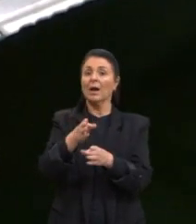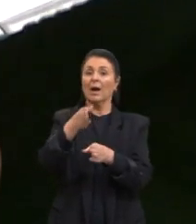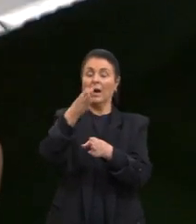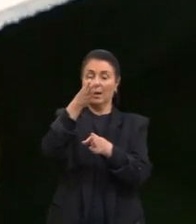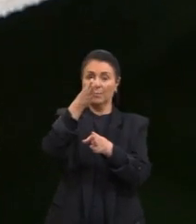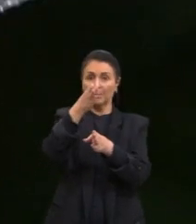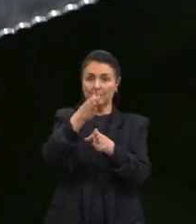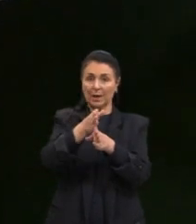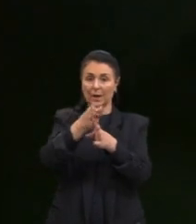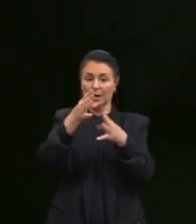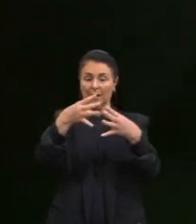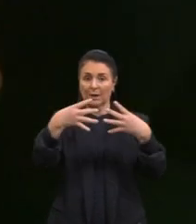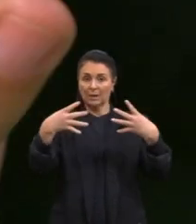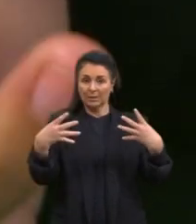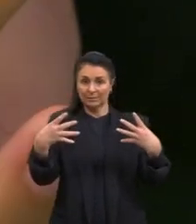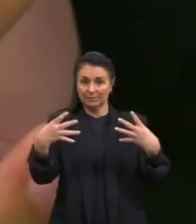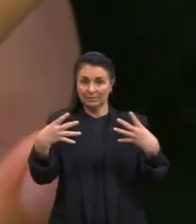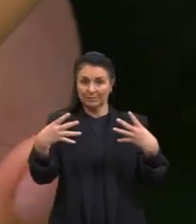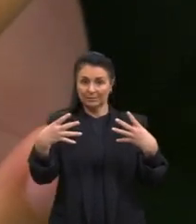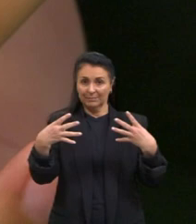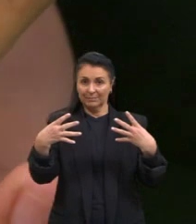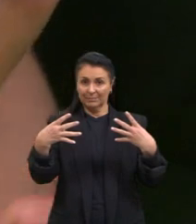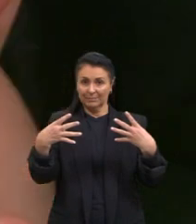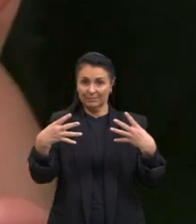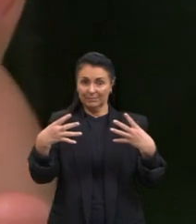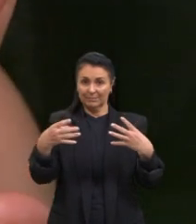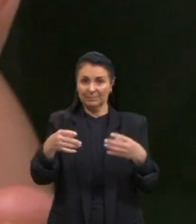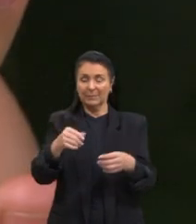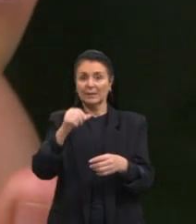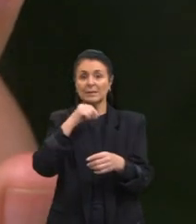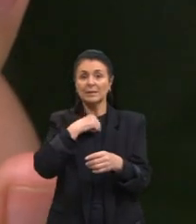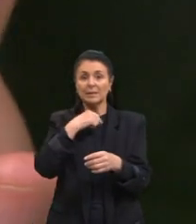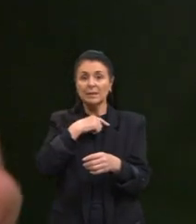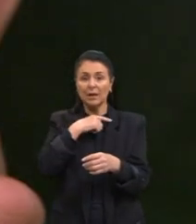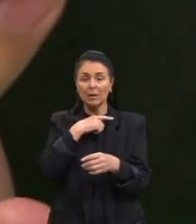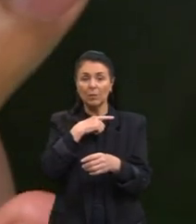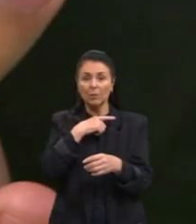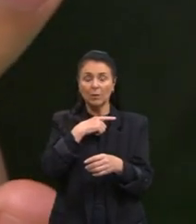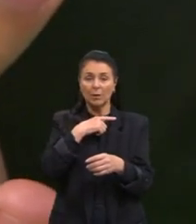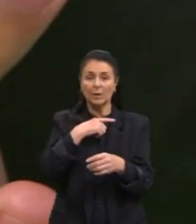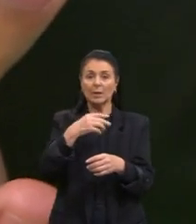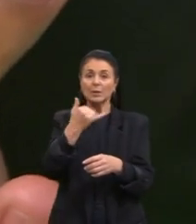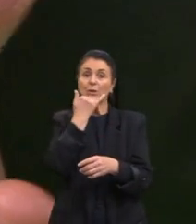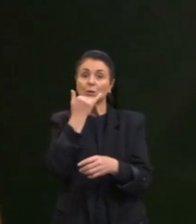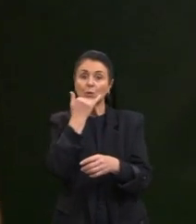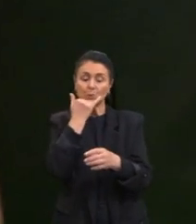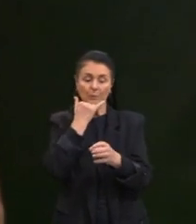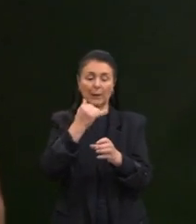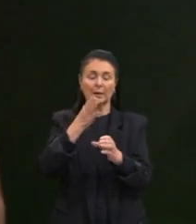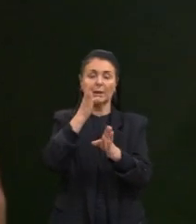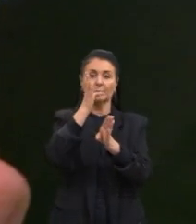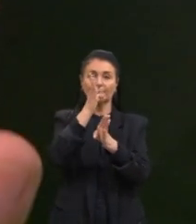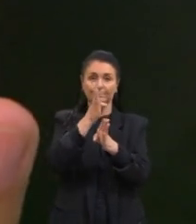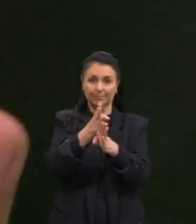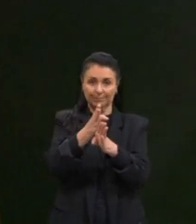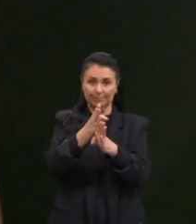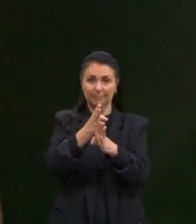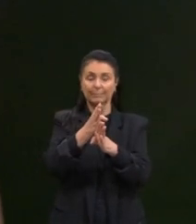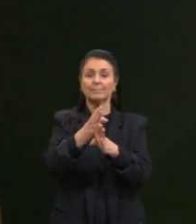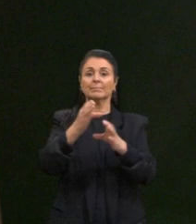certo então esse grão de pólen aqui ele vai ser transportado